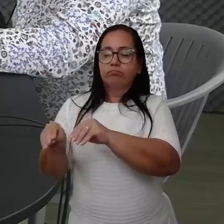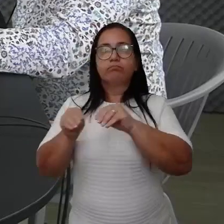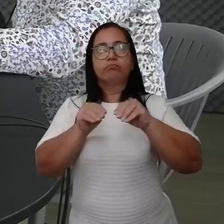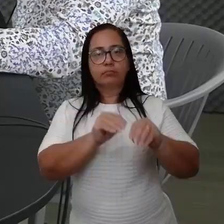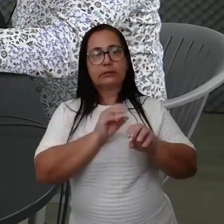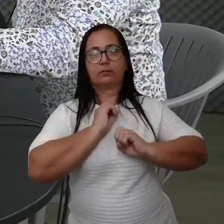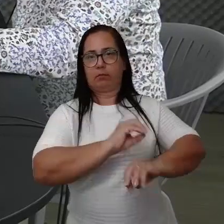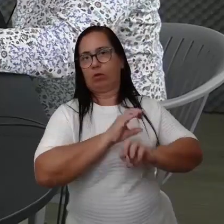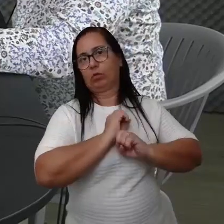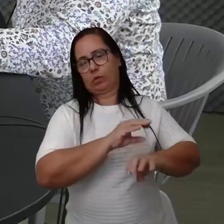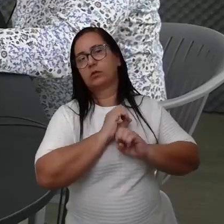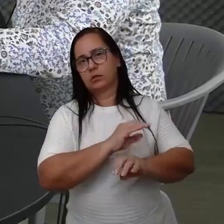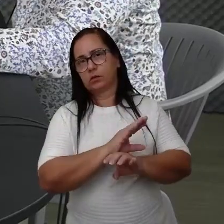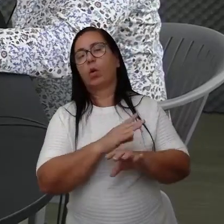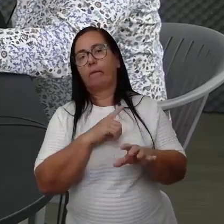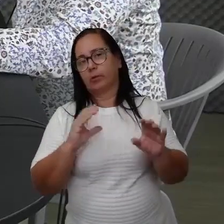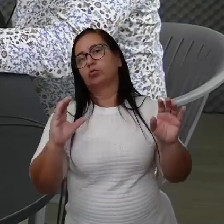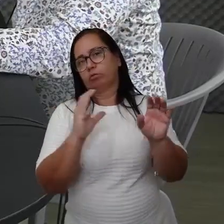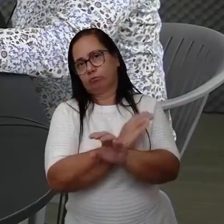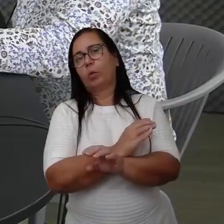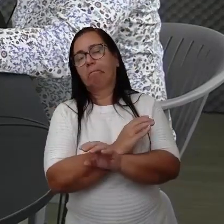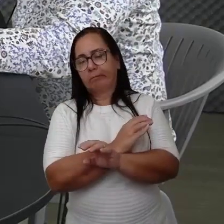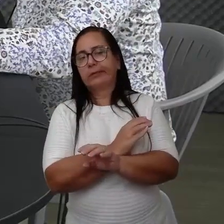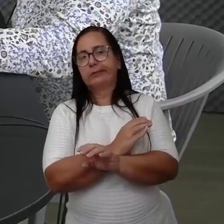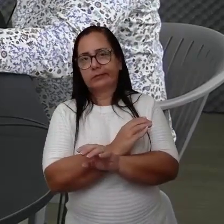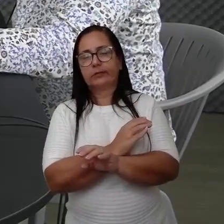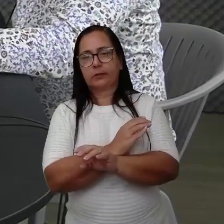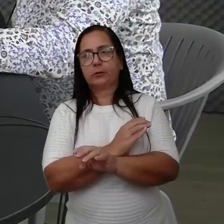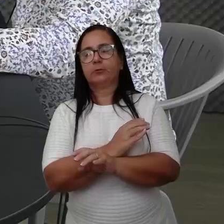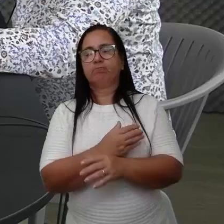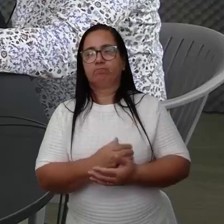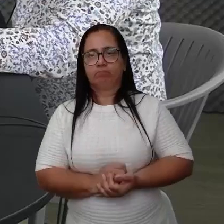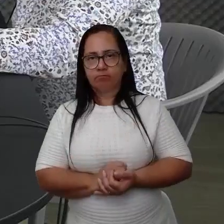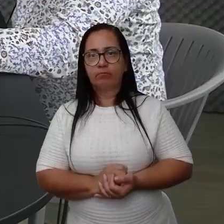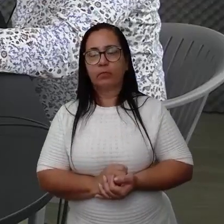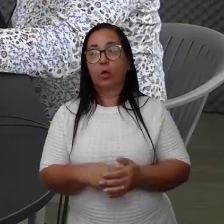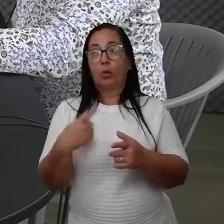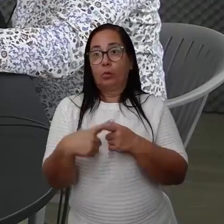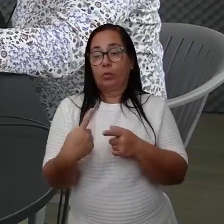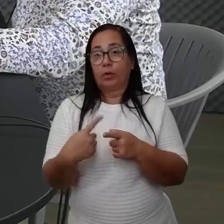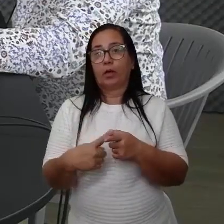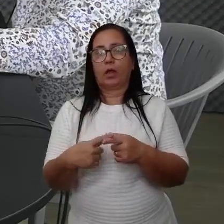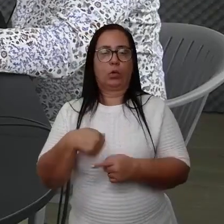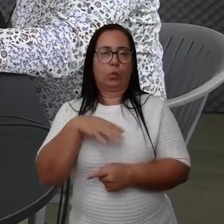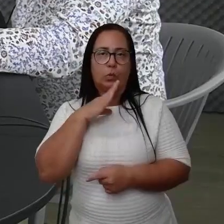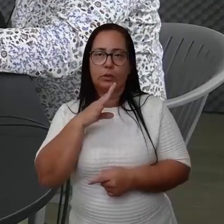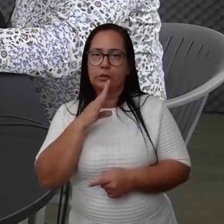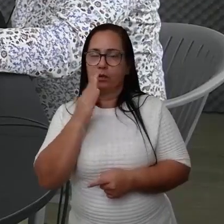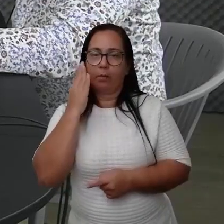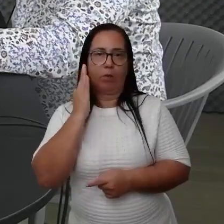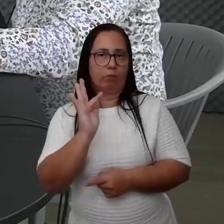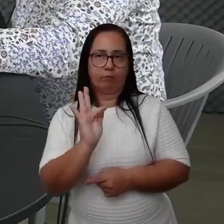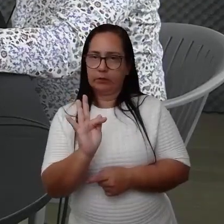para a educação de uma maneira mais, assim, a mergulhar nesse universo, porque conheci Paulo Freire e